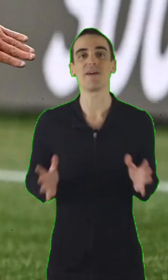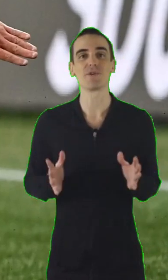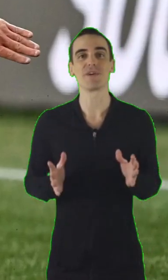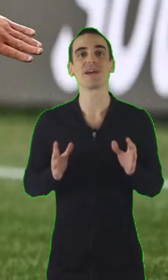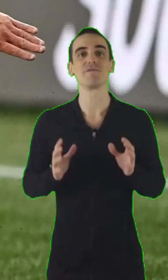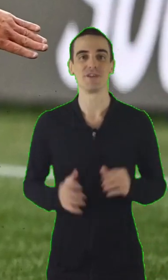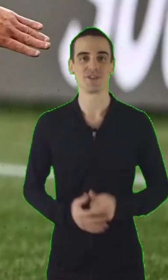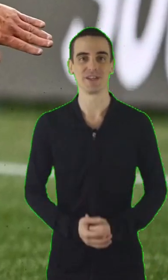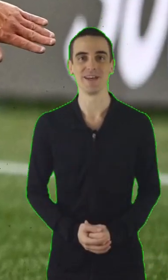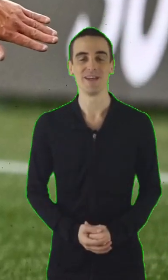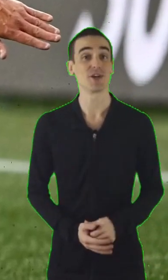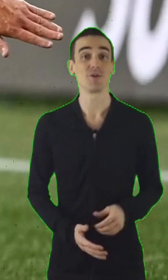te atualizo com mais novidades sobre o Cruzeiro